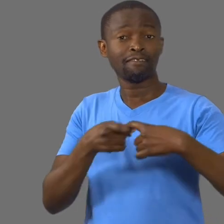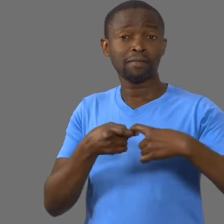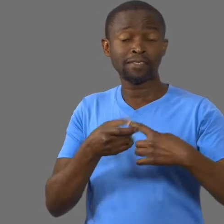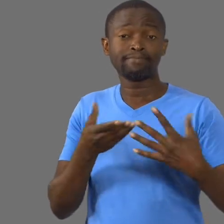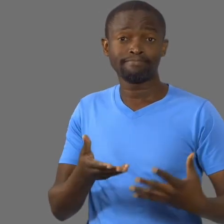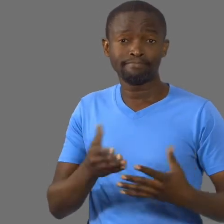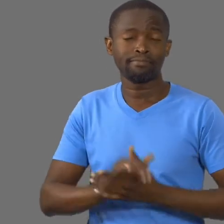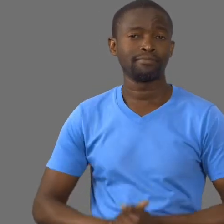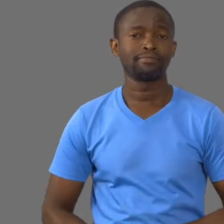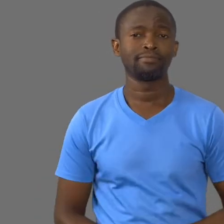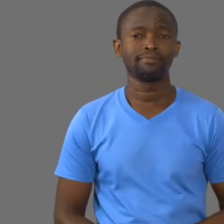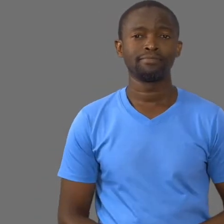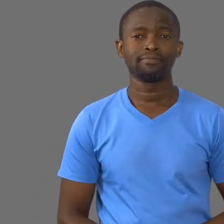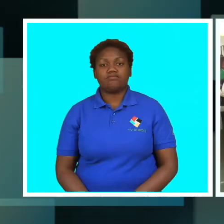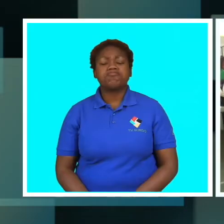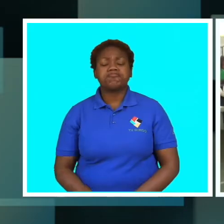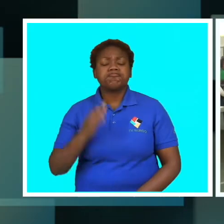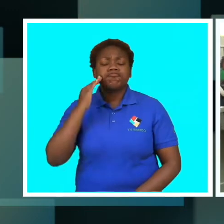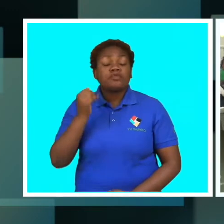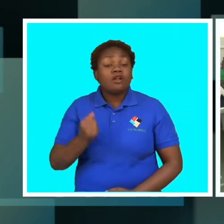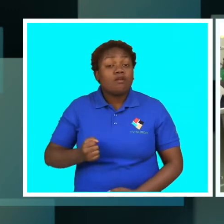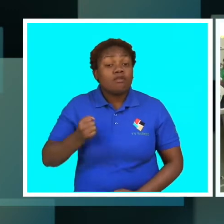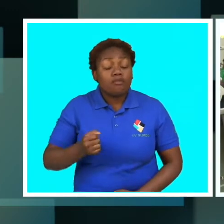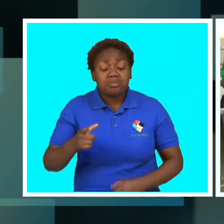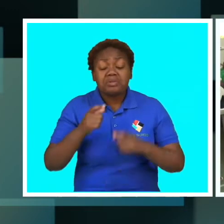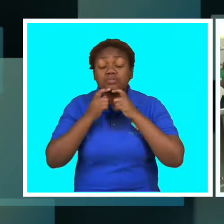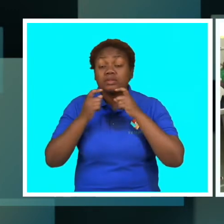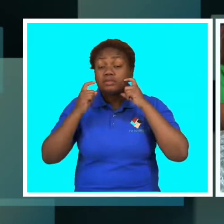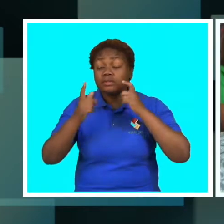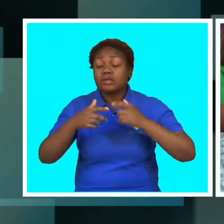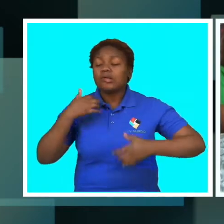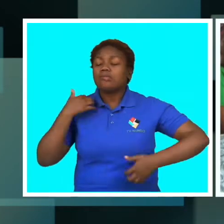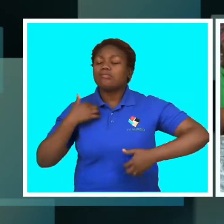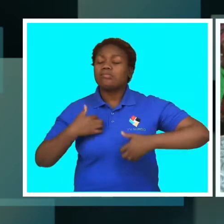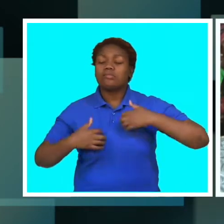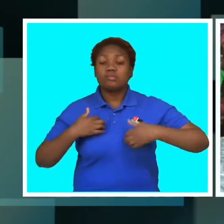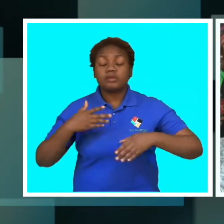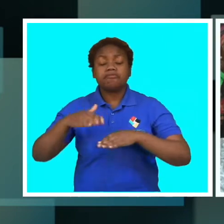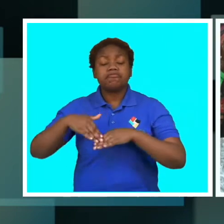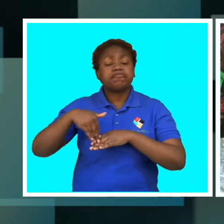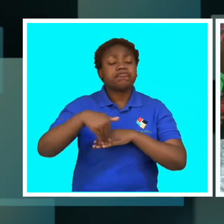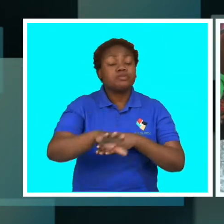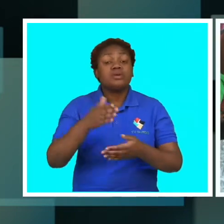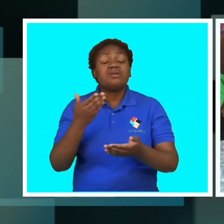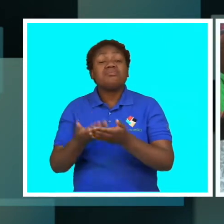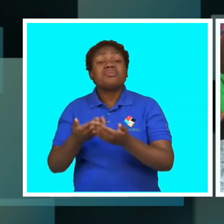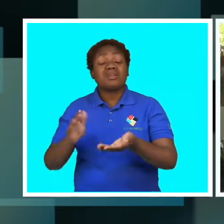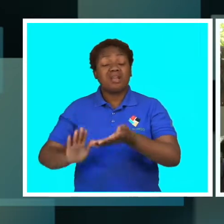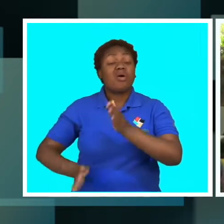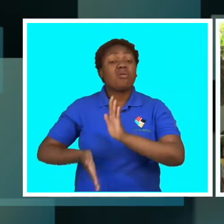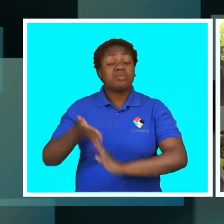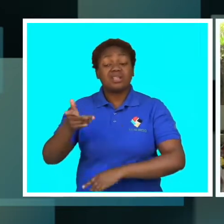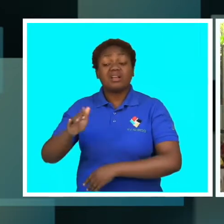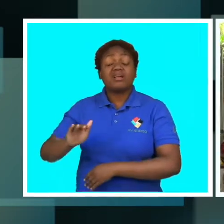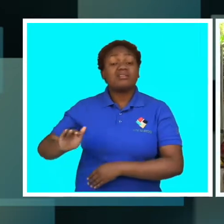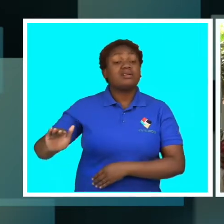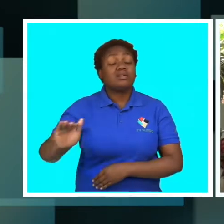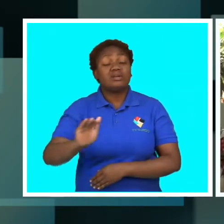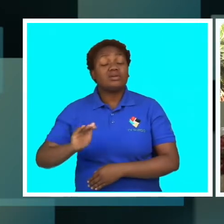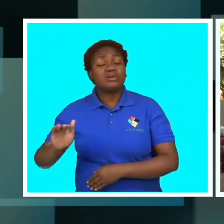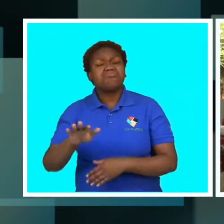da sua rejeição na família. Ser idoso em Moçambique continua um drama. Em alguns casos, a estigmação